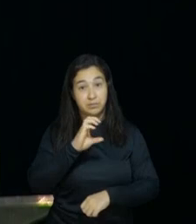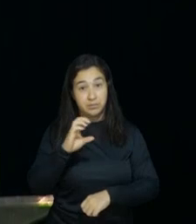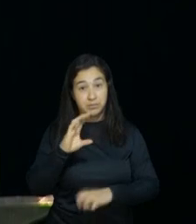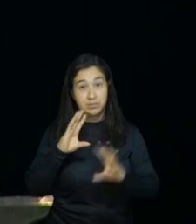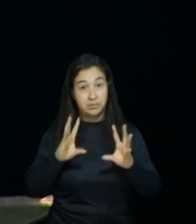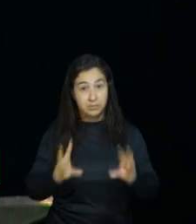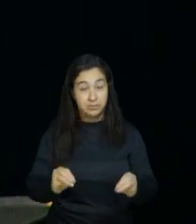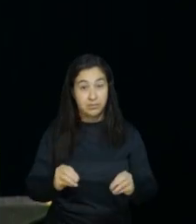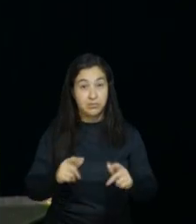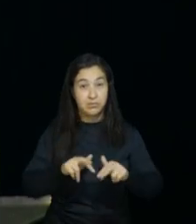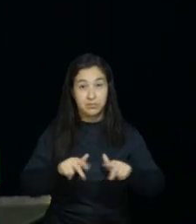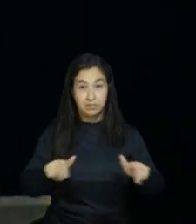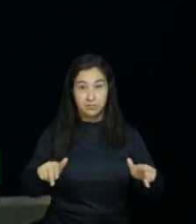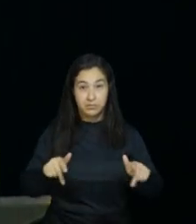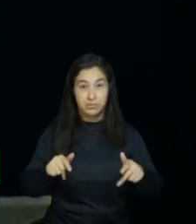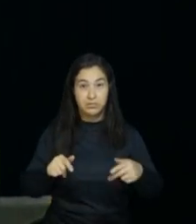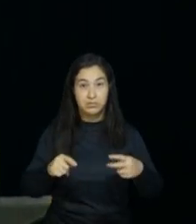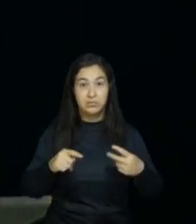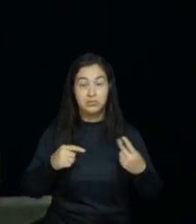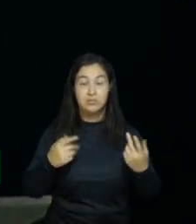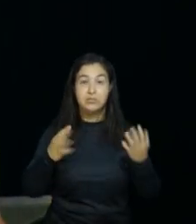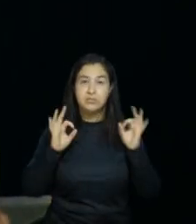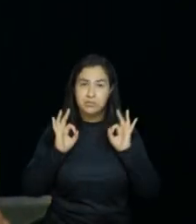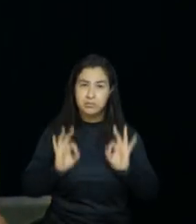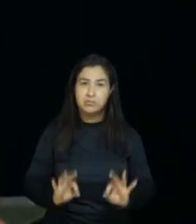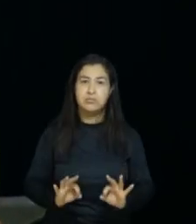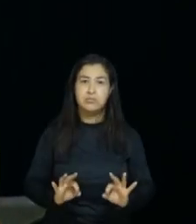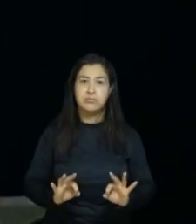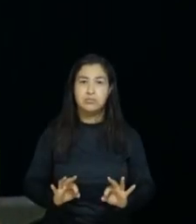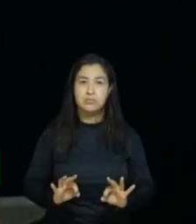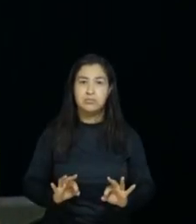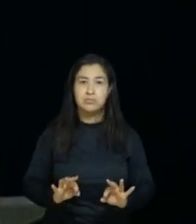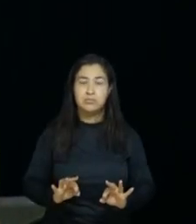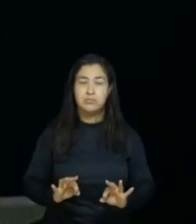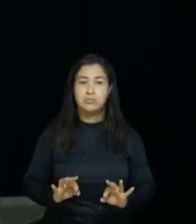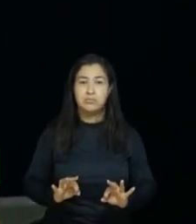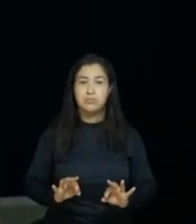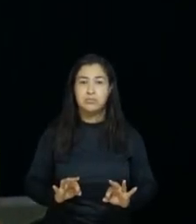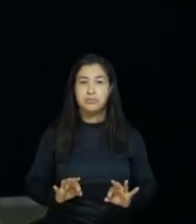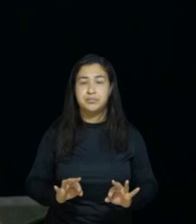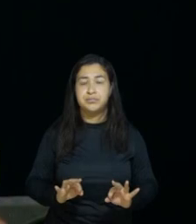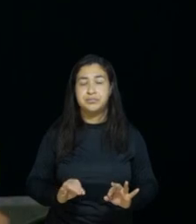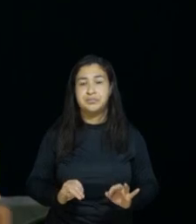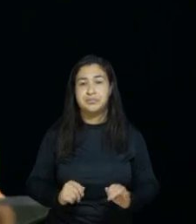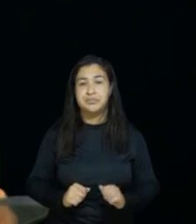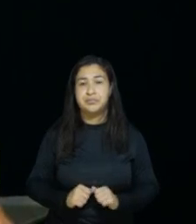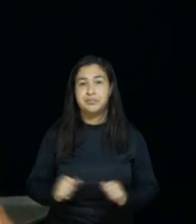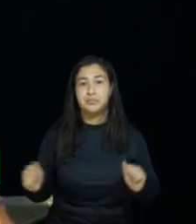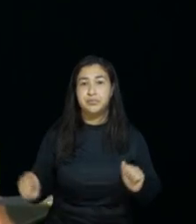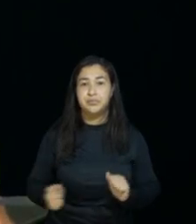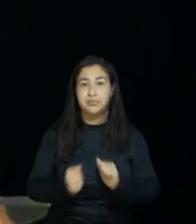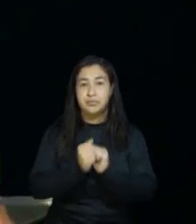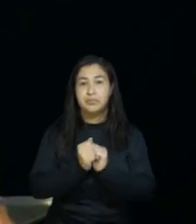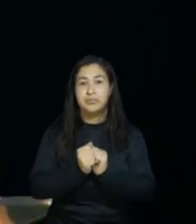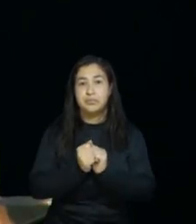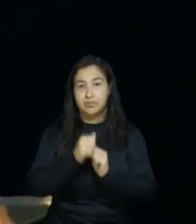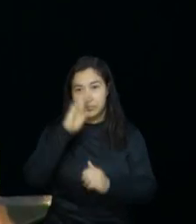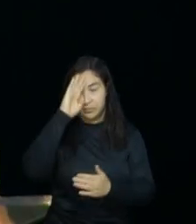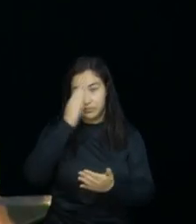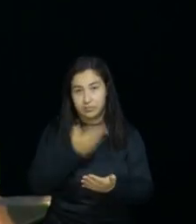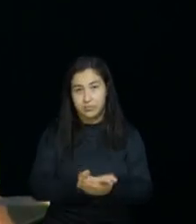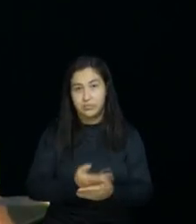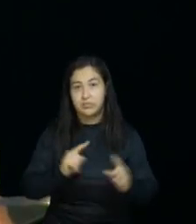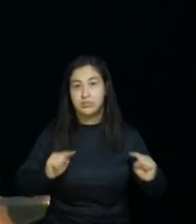diversas demandas e ações. Tenho certeza, vice-prefeita Maria Regina, que nós juntos acreditamos no desafio